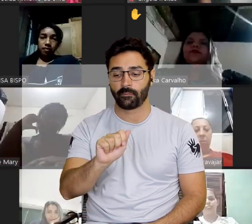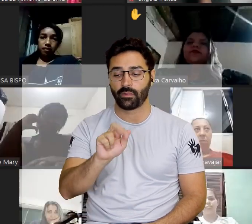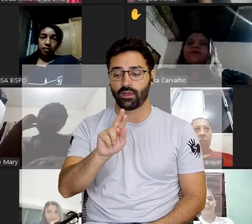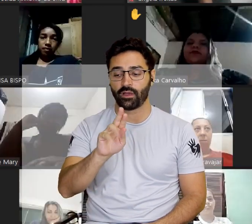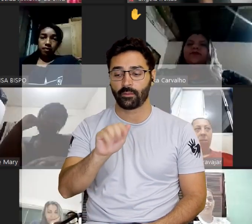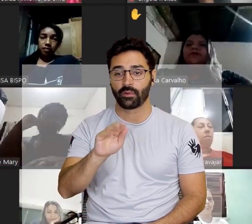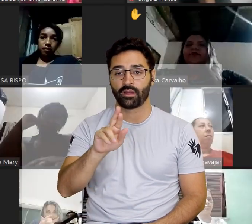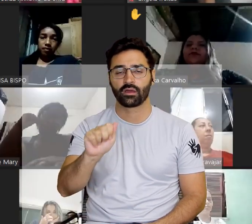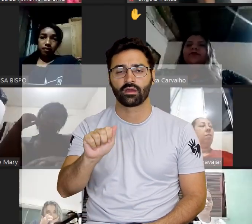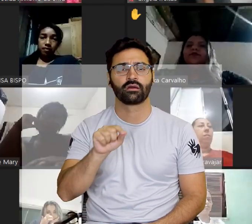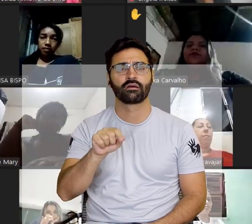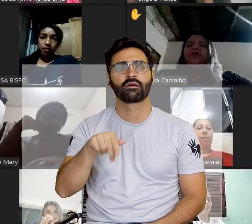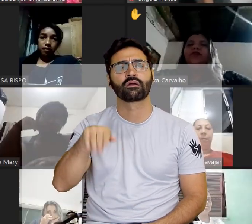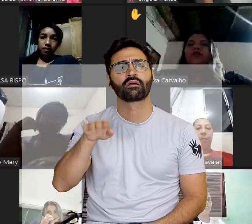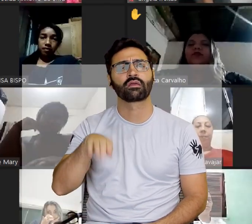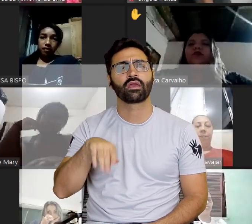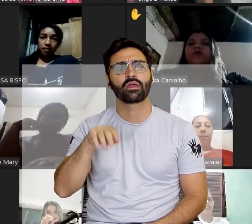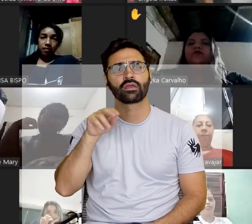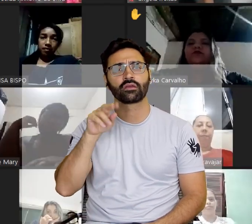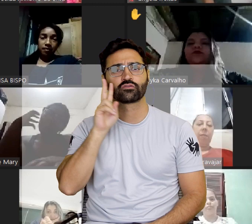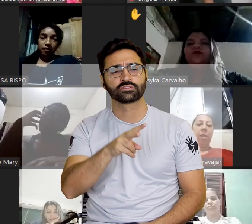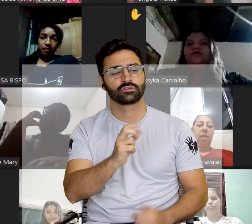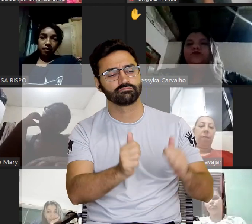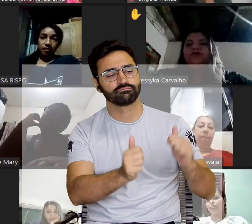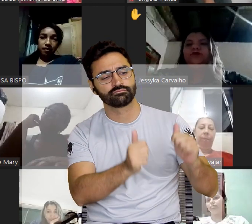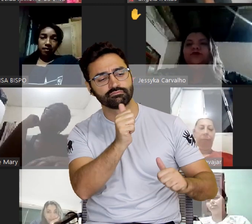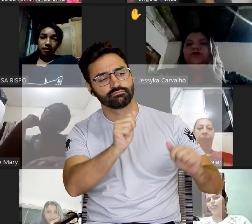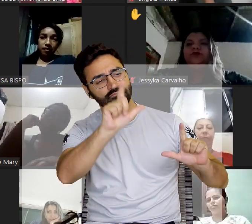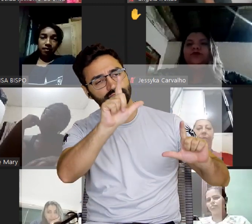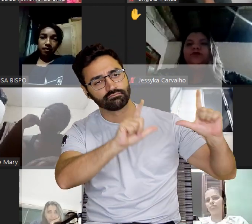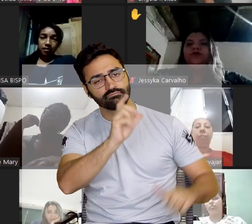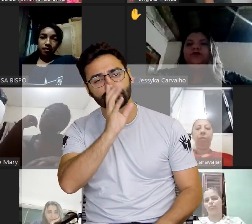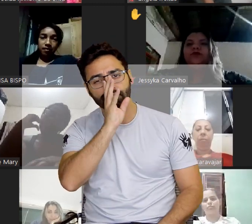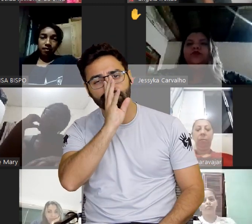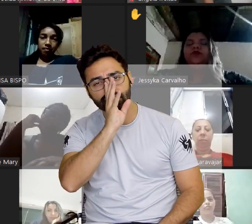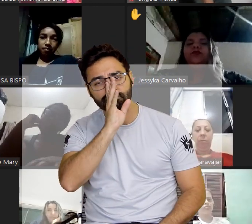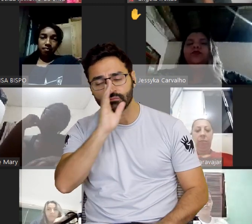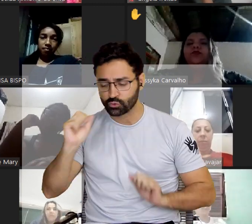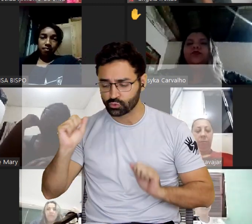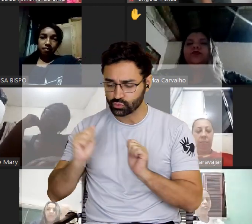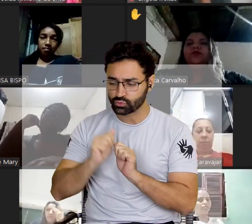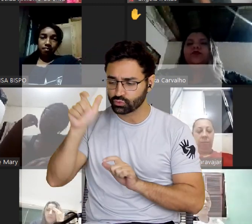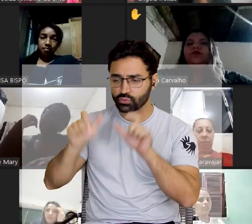E aí, com quem que você estava vendo os Jogos do Brasil?